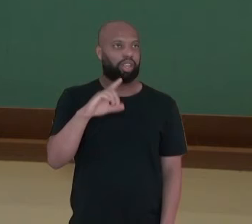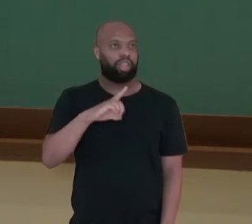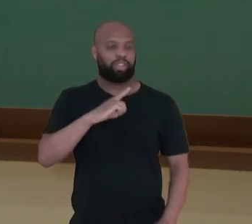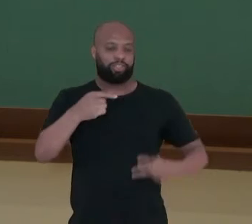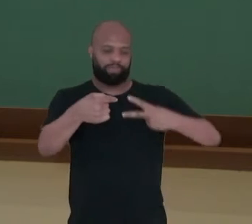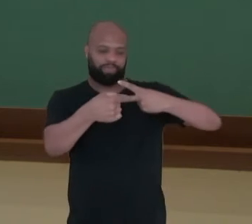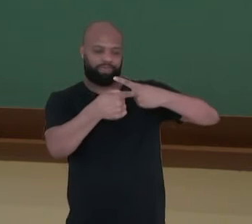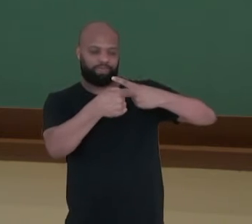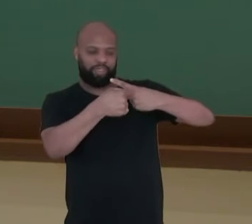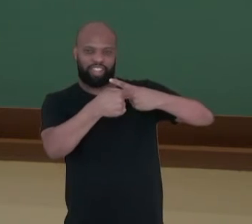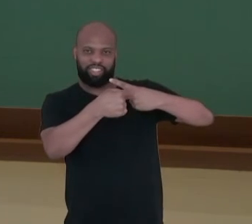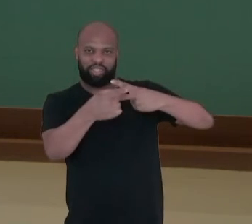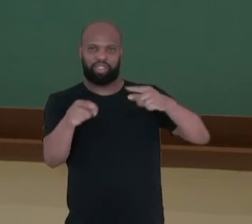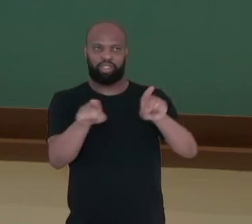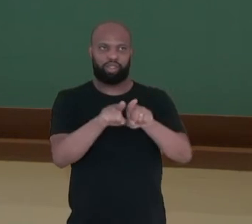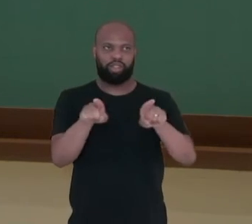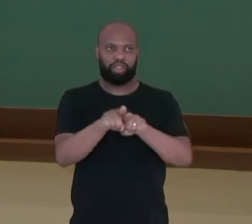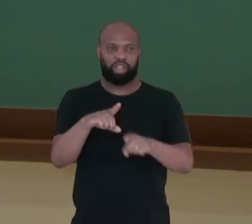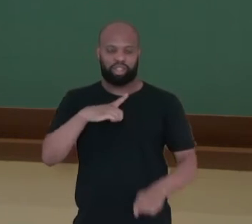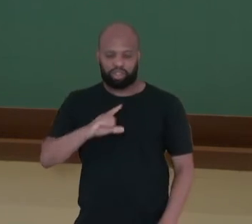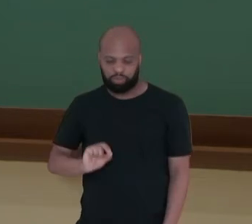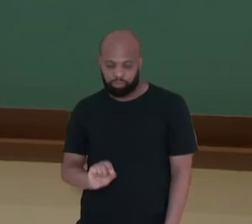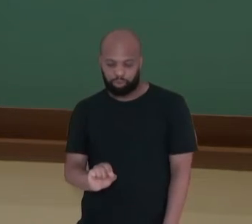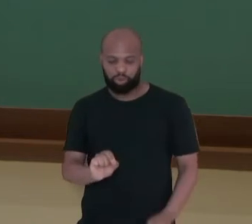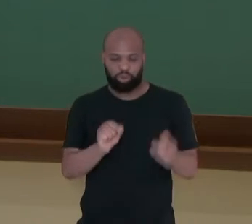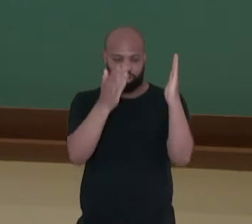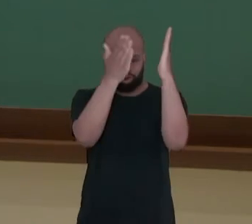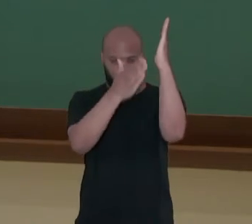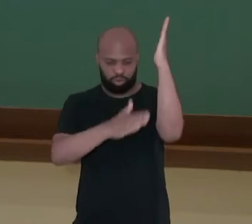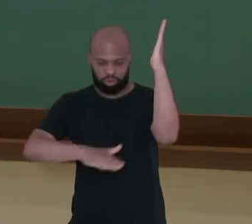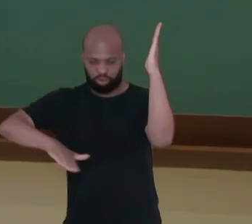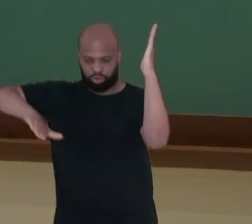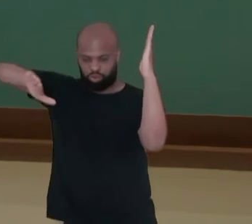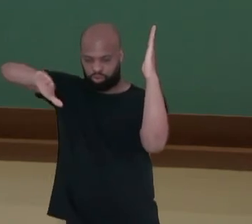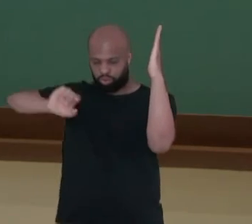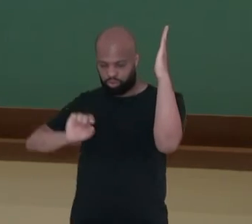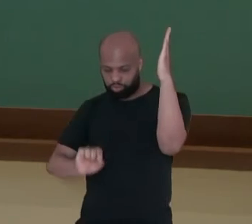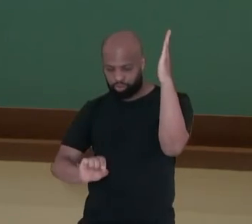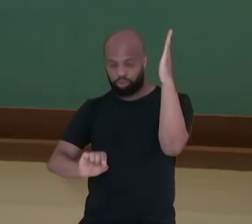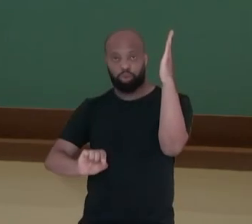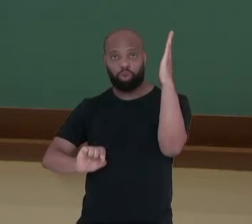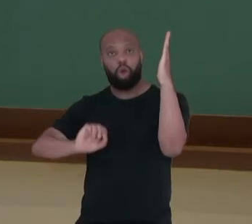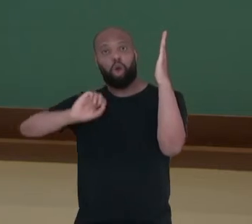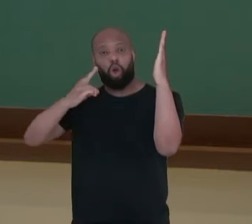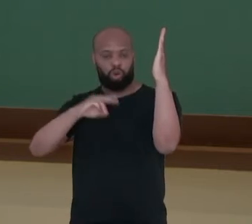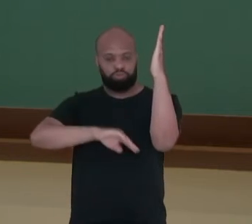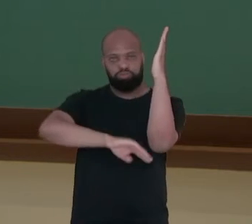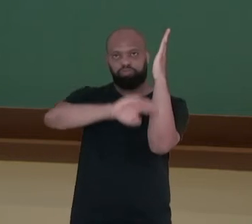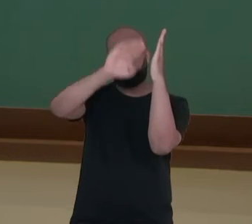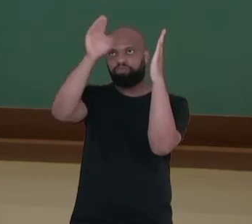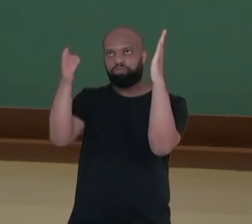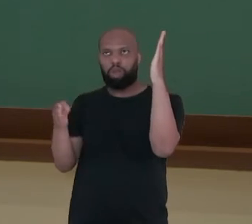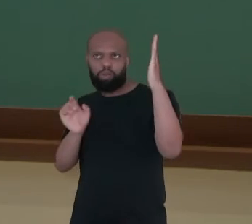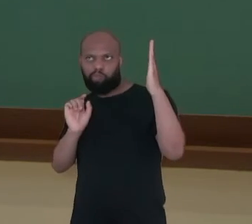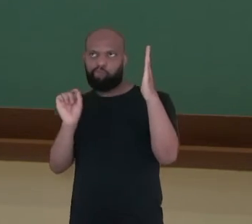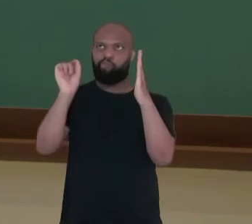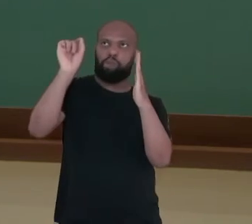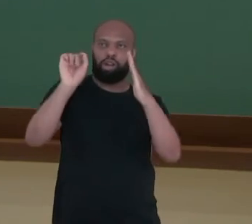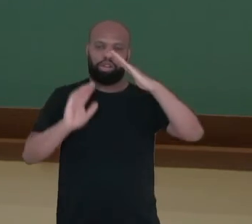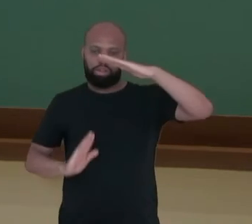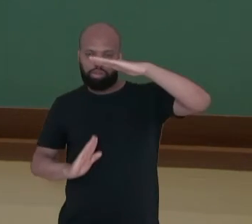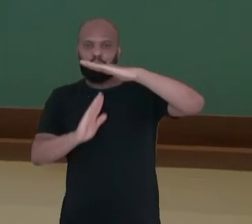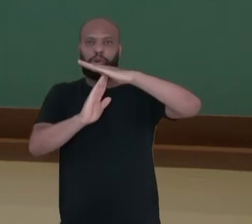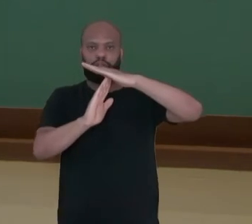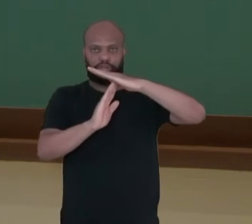vértice, que é o ponto de mínimo, se a concavidade estiver virada para cima, ou o ponto de máximo, se a concavidade